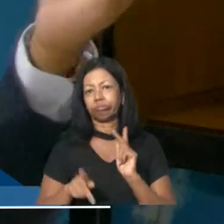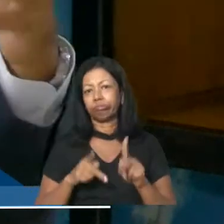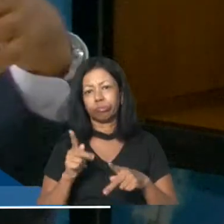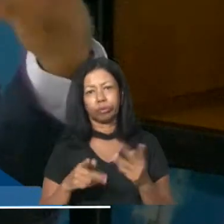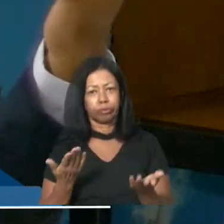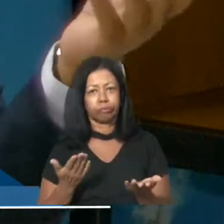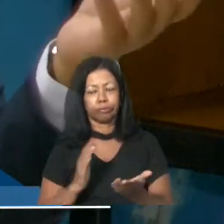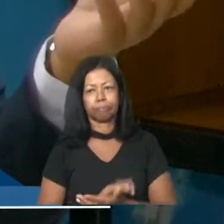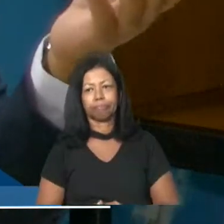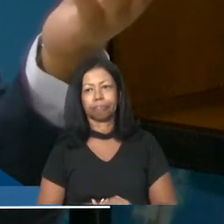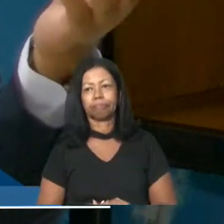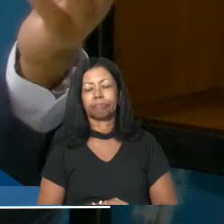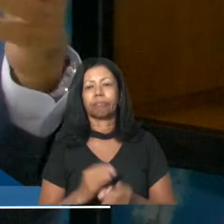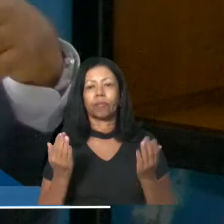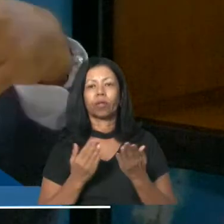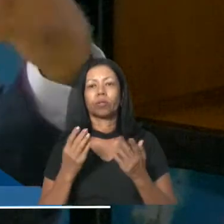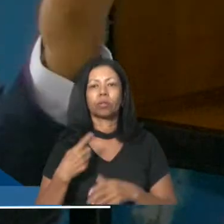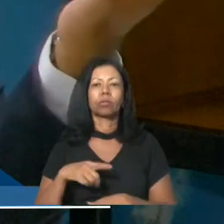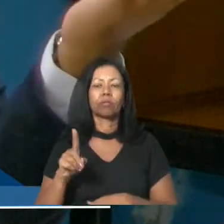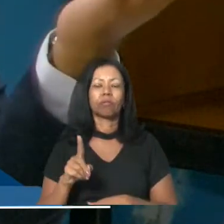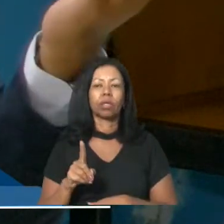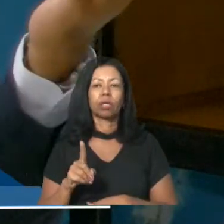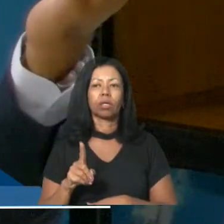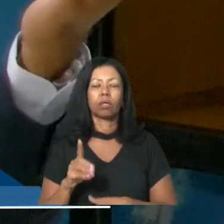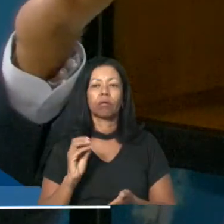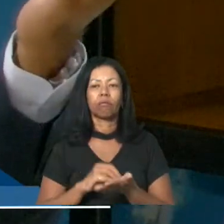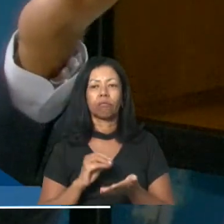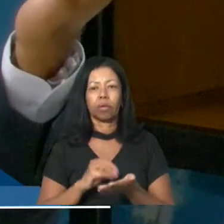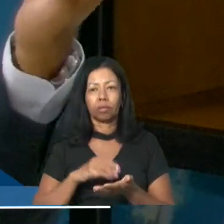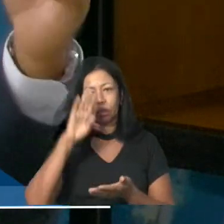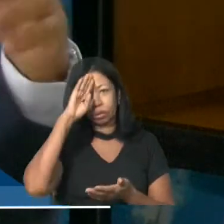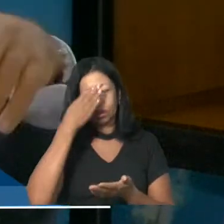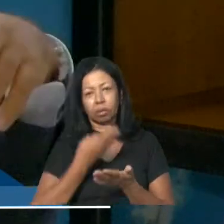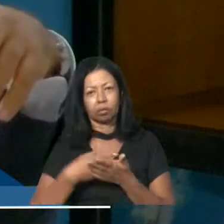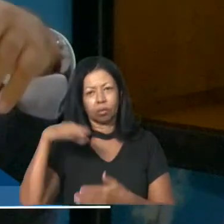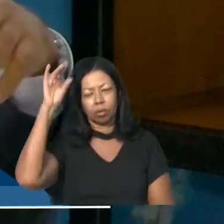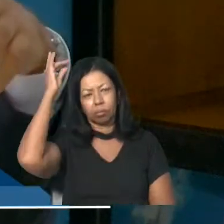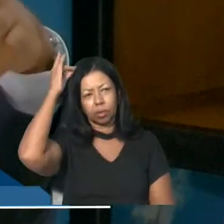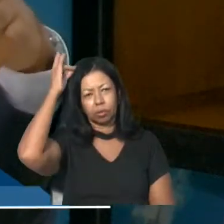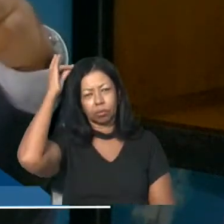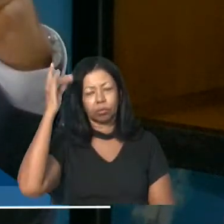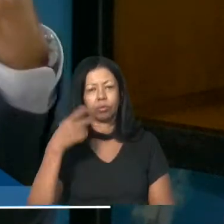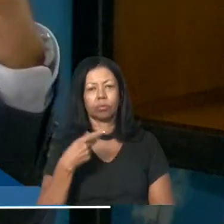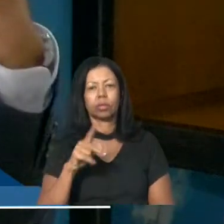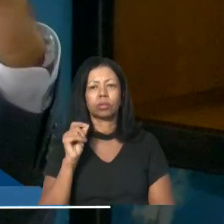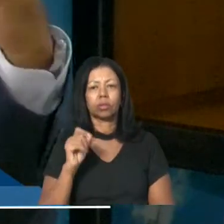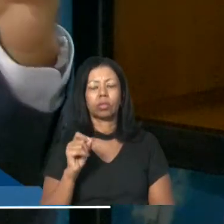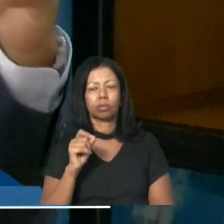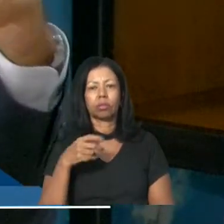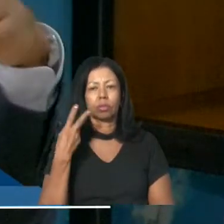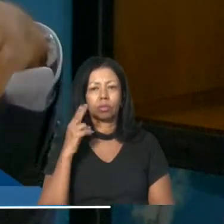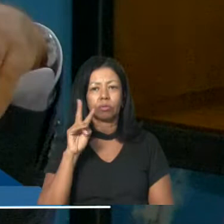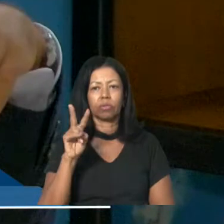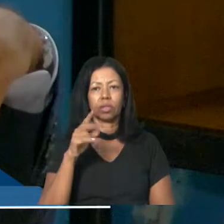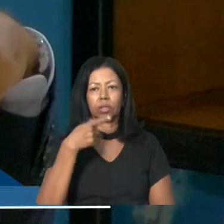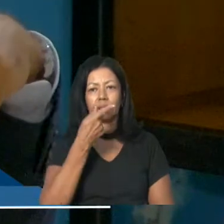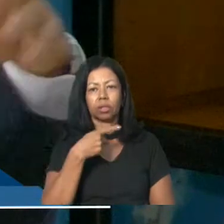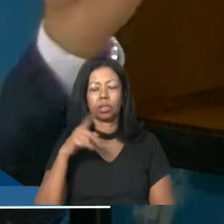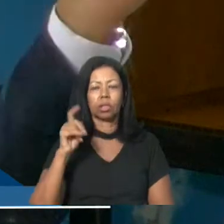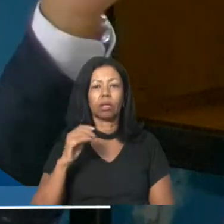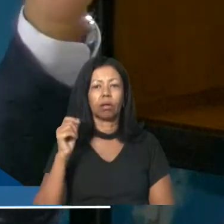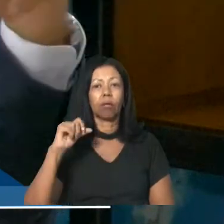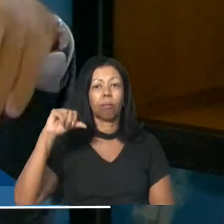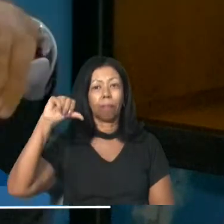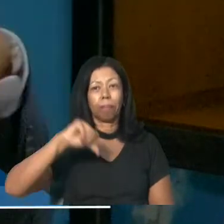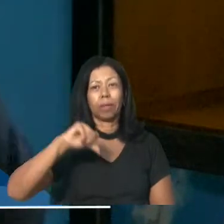Já visto onde você vai hoje, o descrédito com o prefeito é uma coisa absurda, a ponto de ouvirmos dizer que é o pior